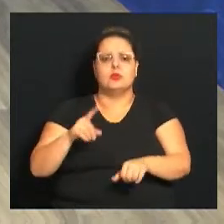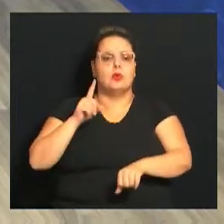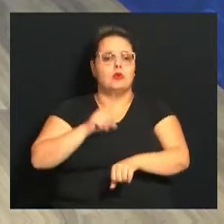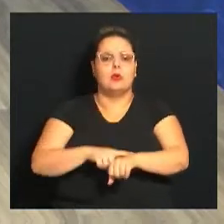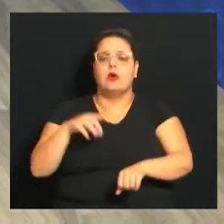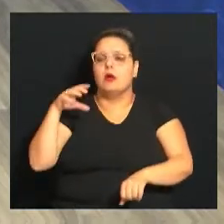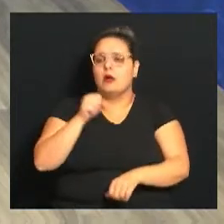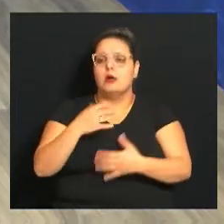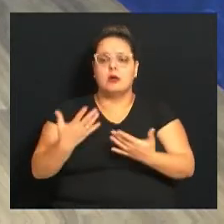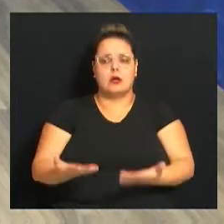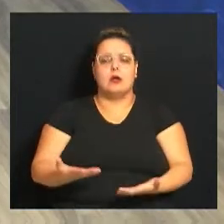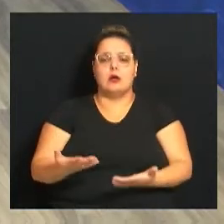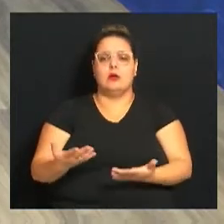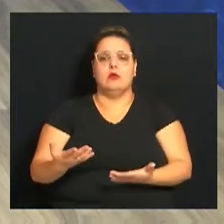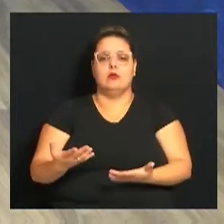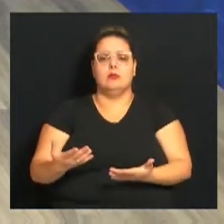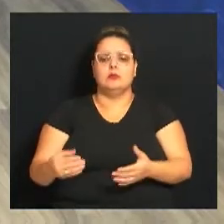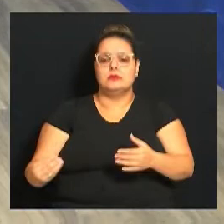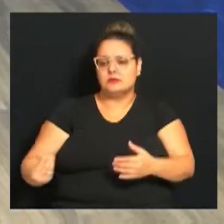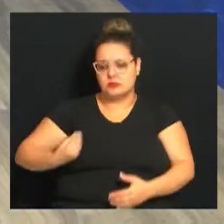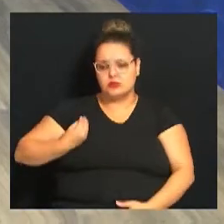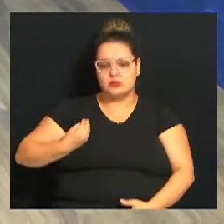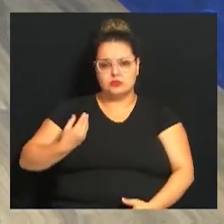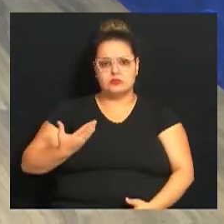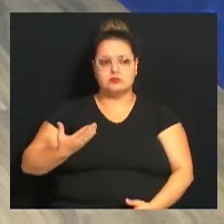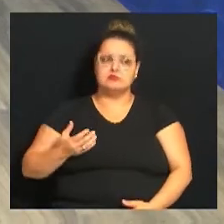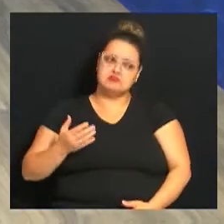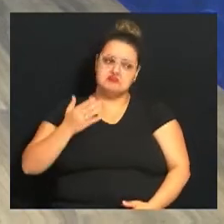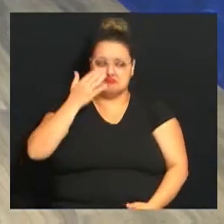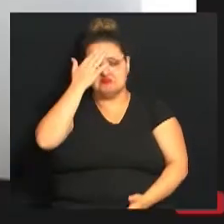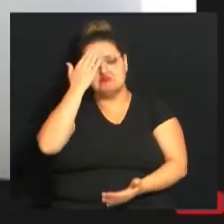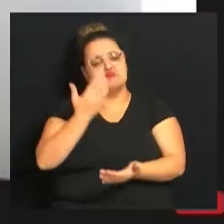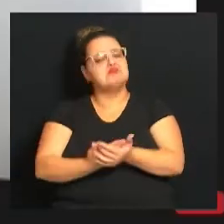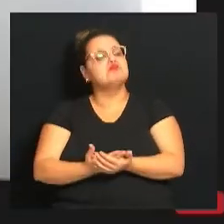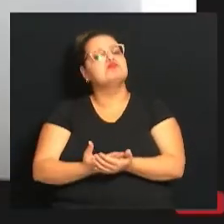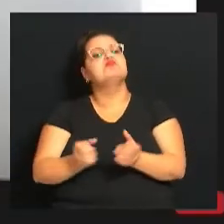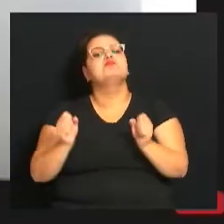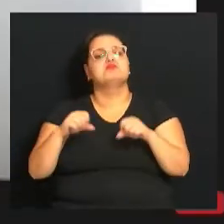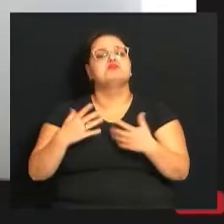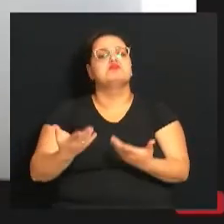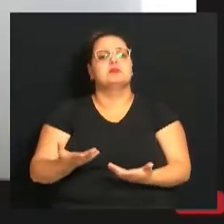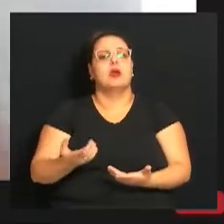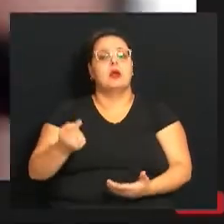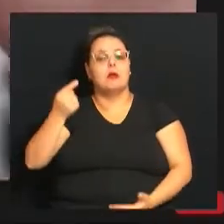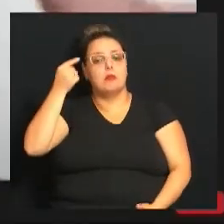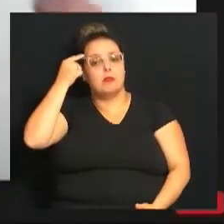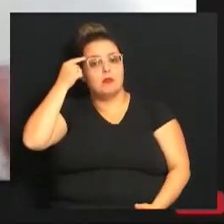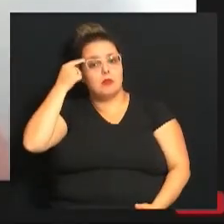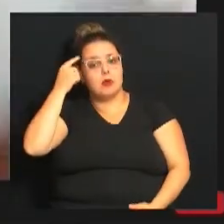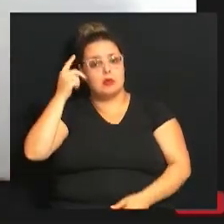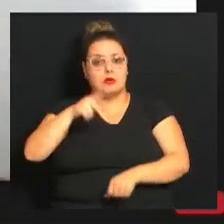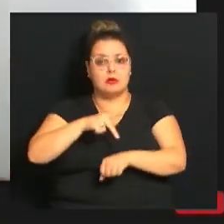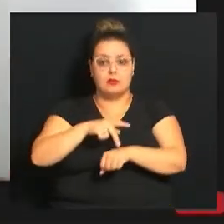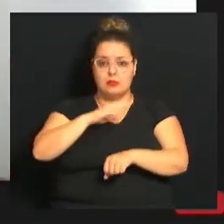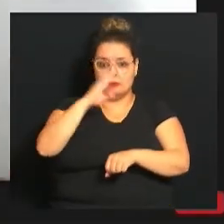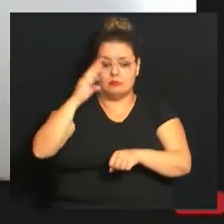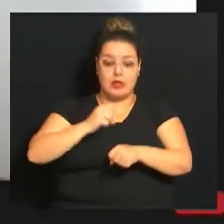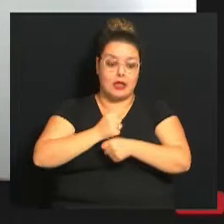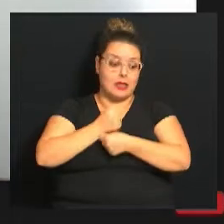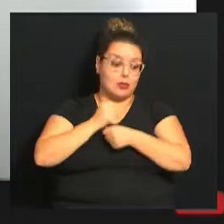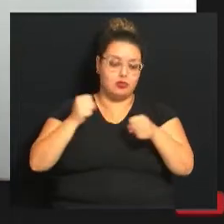Edivaldo? Eu acredito que sim. Eu acho que a gente sempre tem que pensar no nosso país como um Brasil gigante, né, e